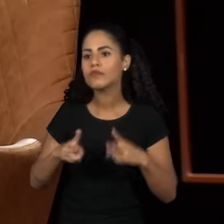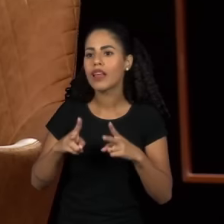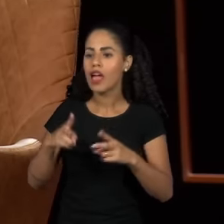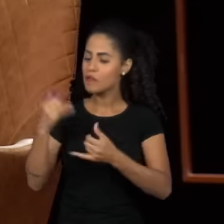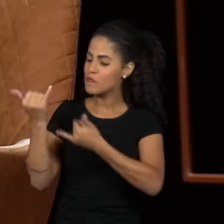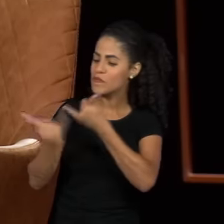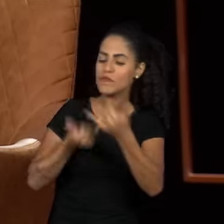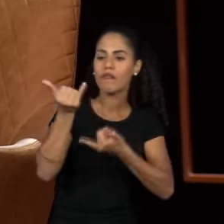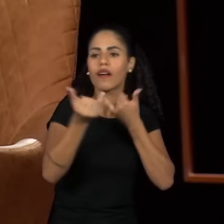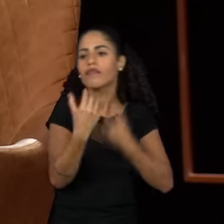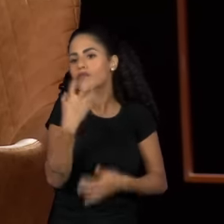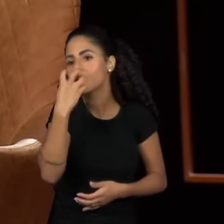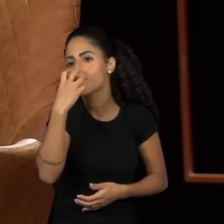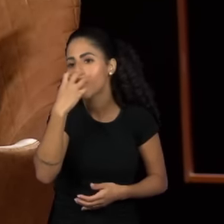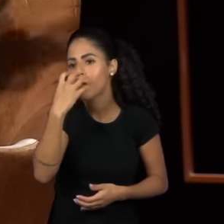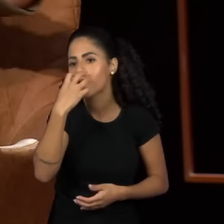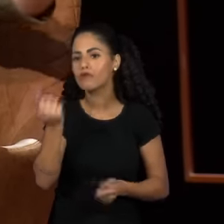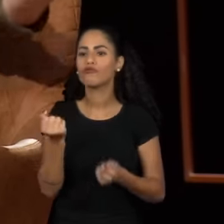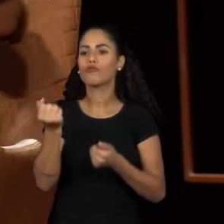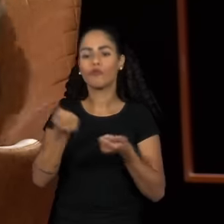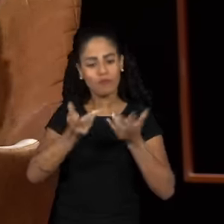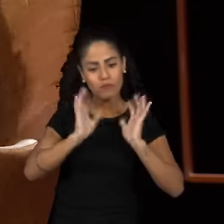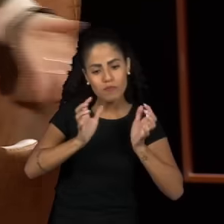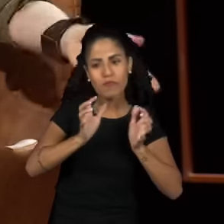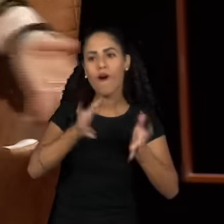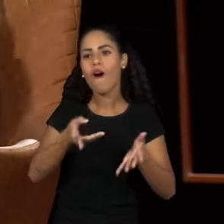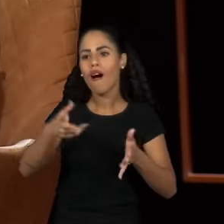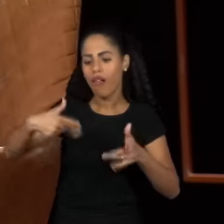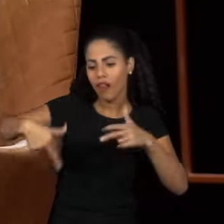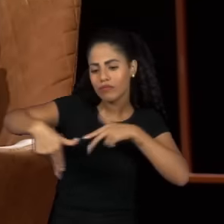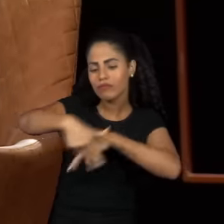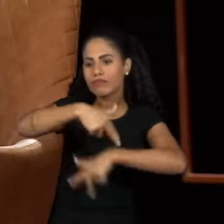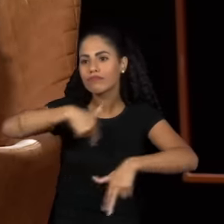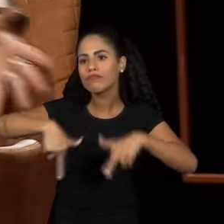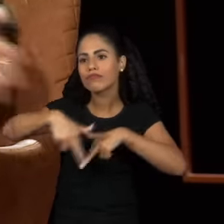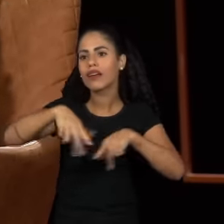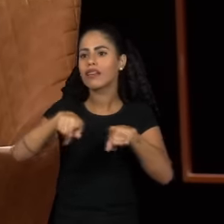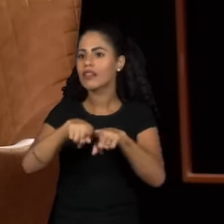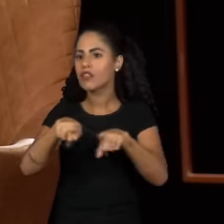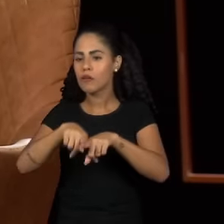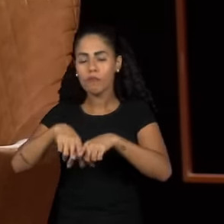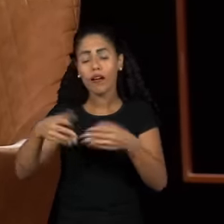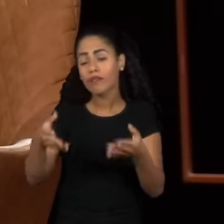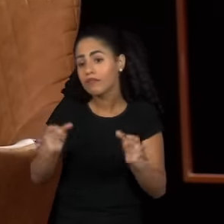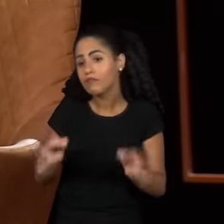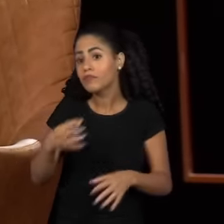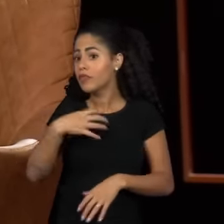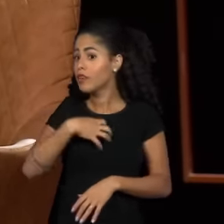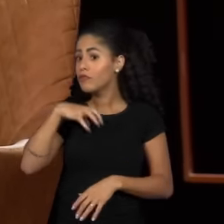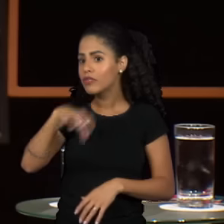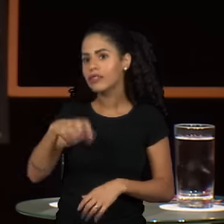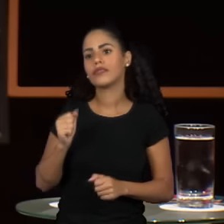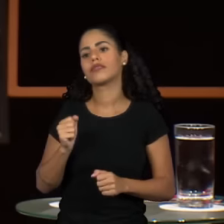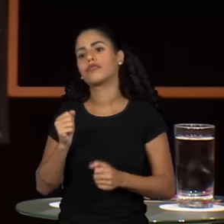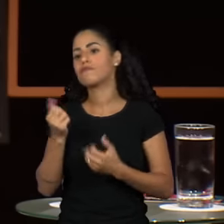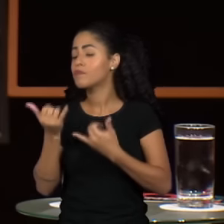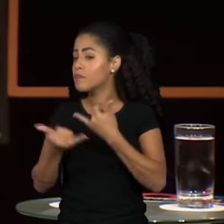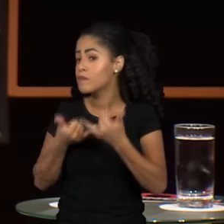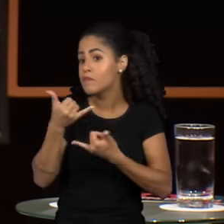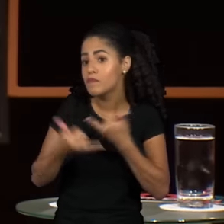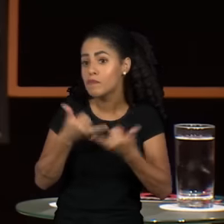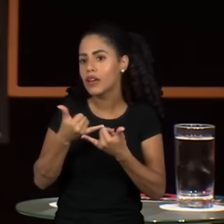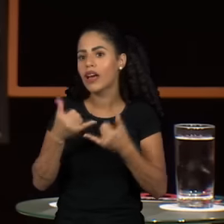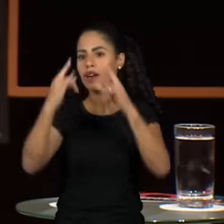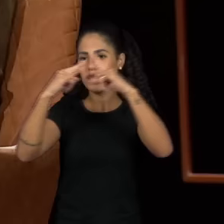com um cachorro, jogando bola na terra. Então, foi fazendo circo, brincando